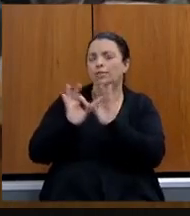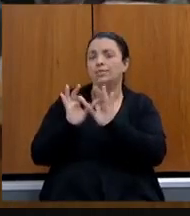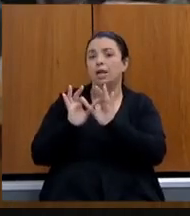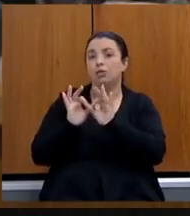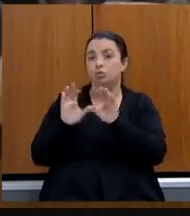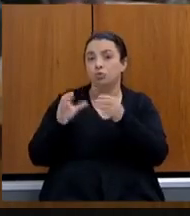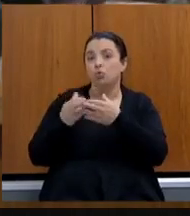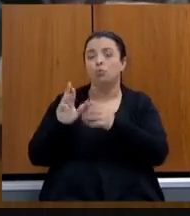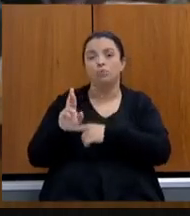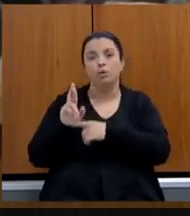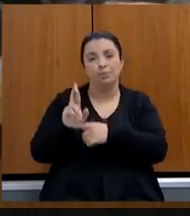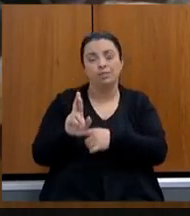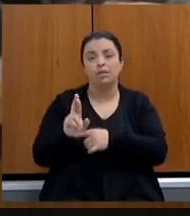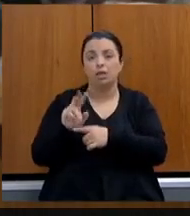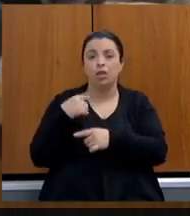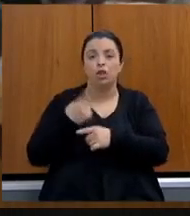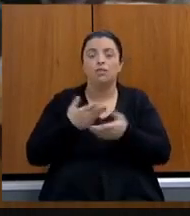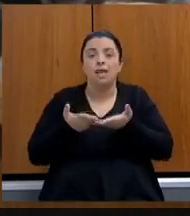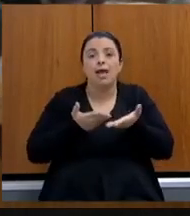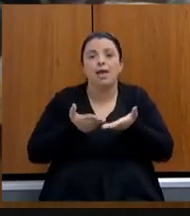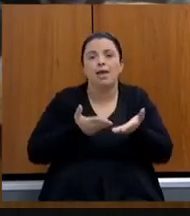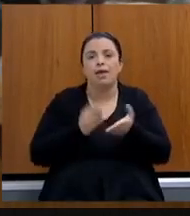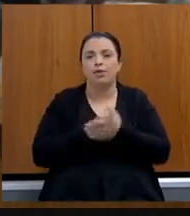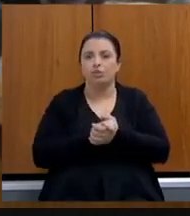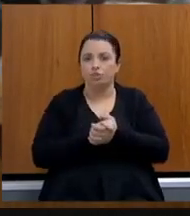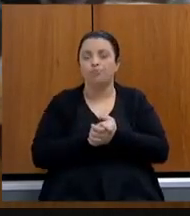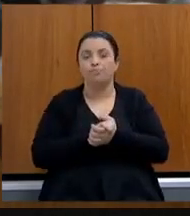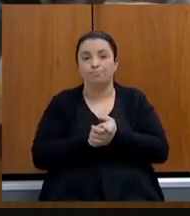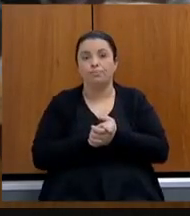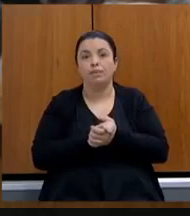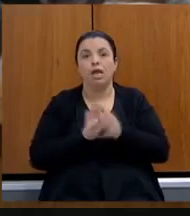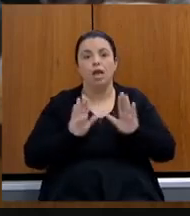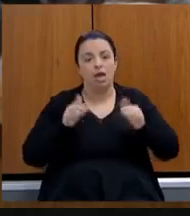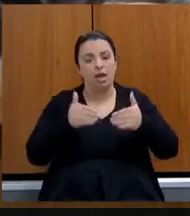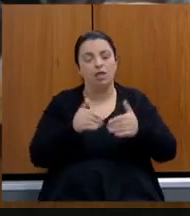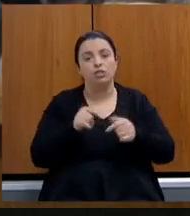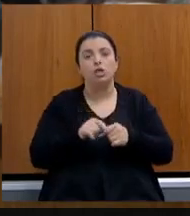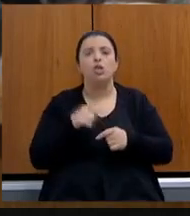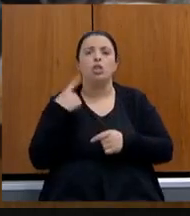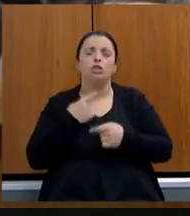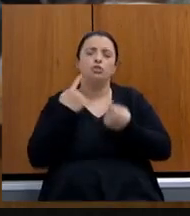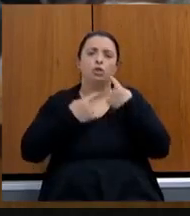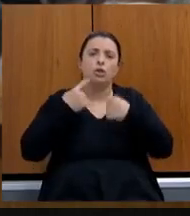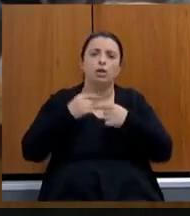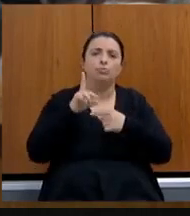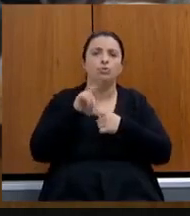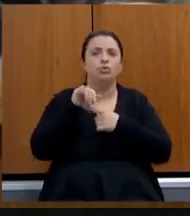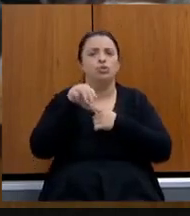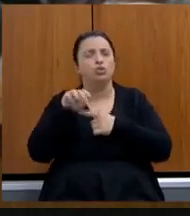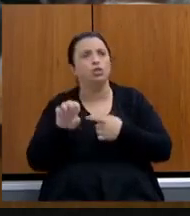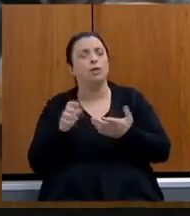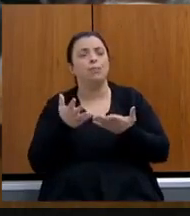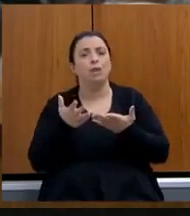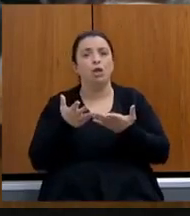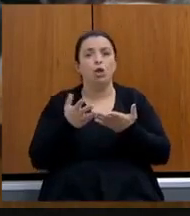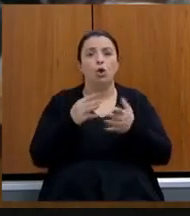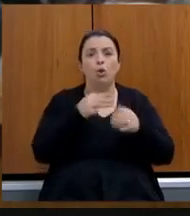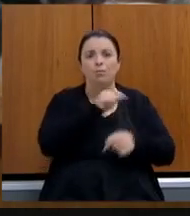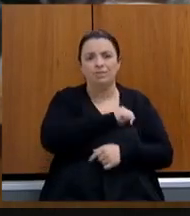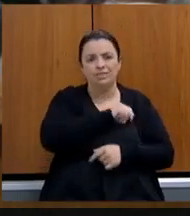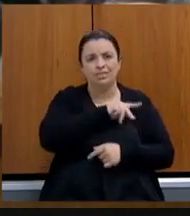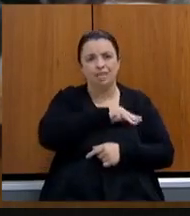da nossa rede fizemos apresentação e dialogamos com Jimmy com o Ministério Público com a um time com